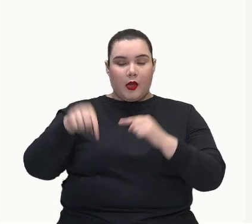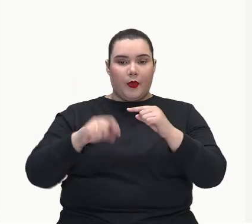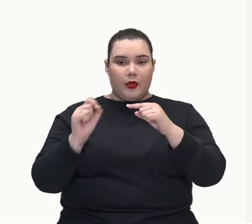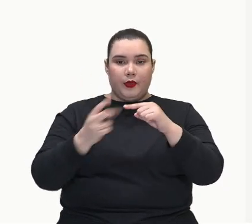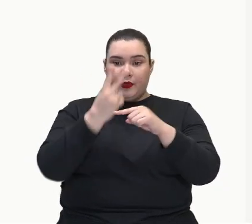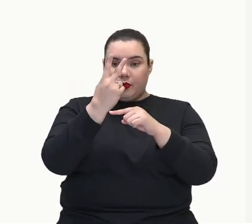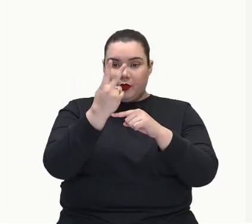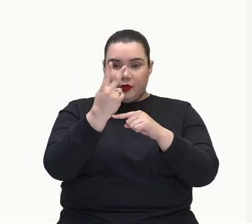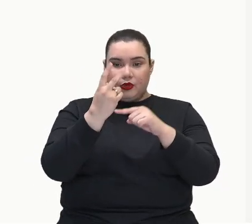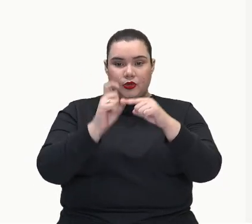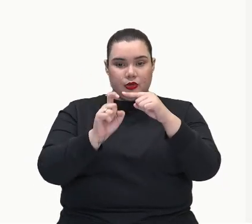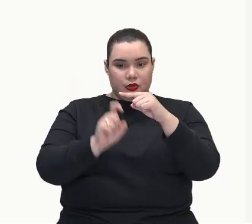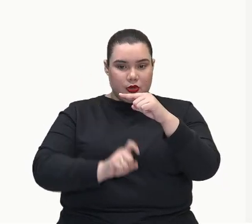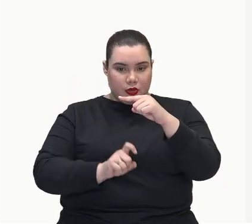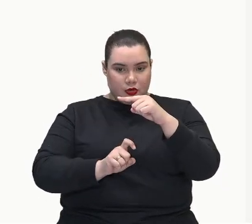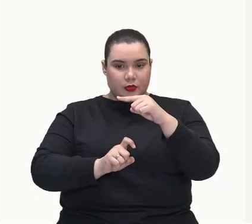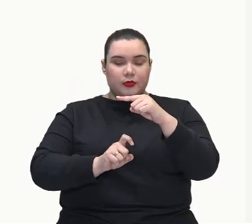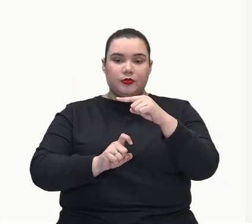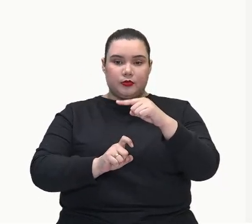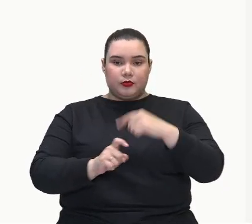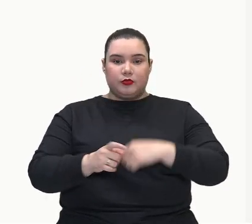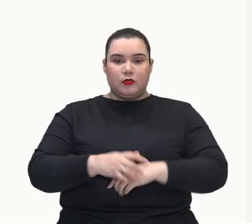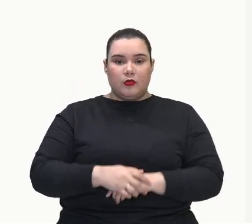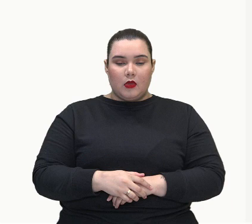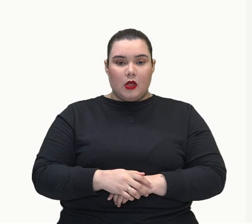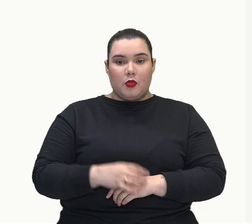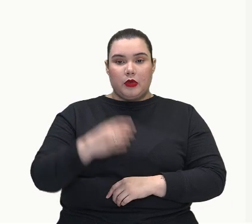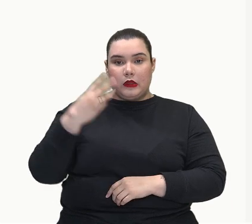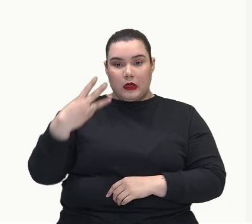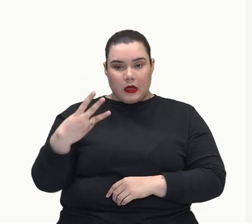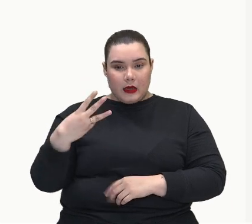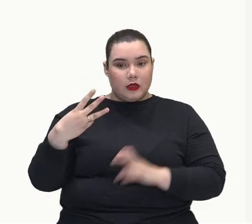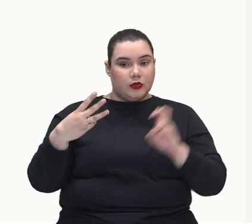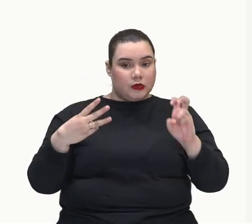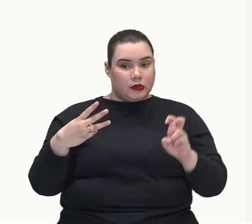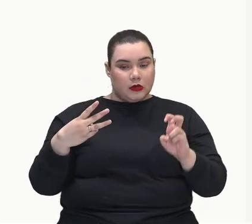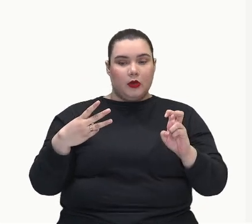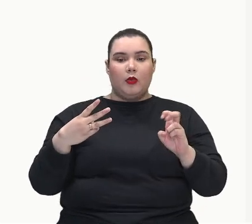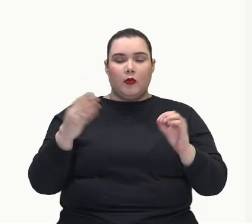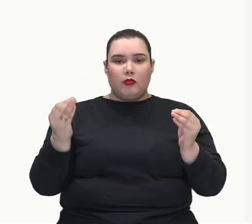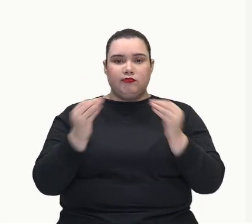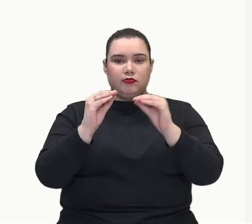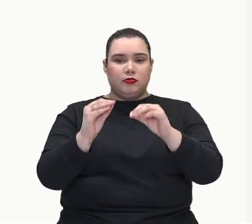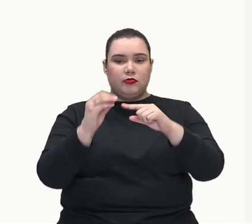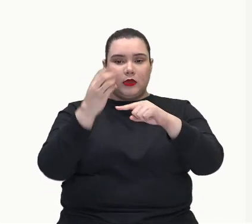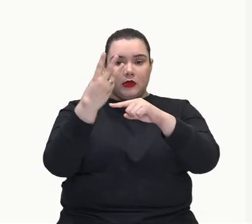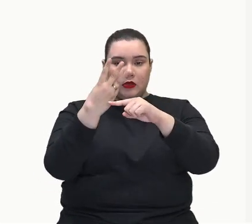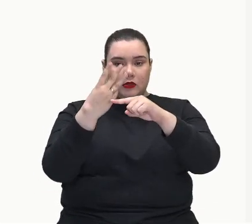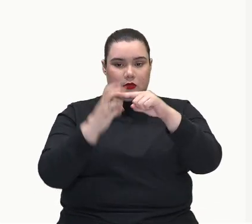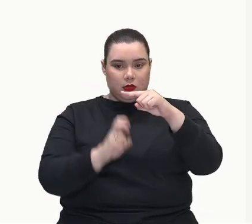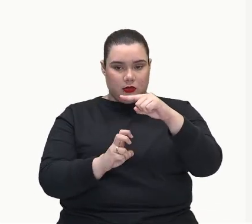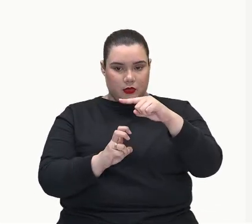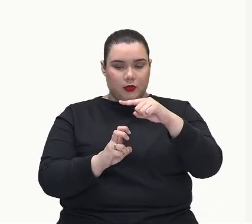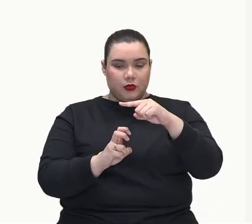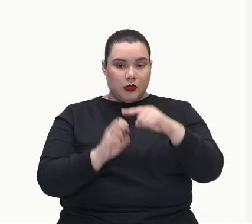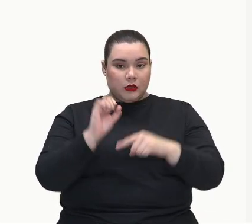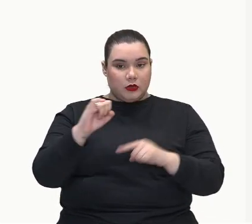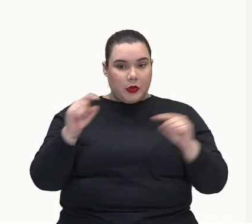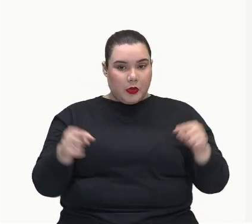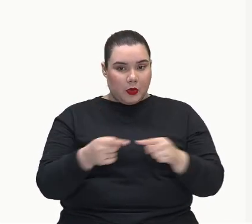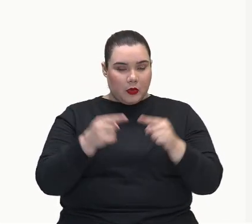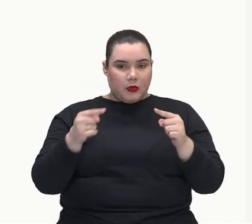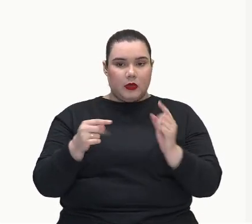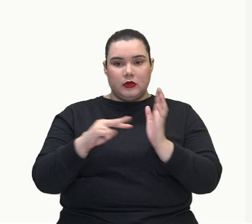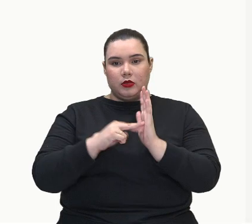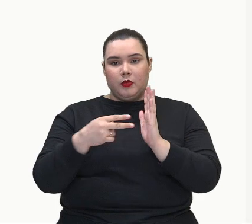2 sobre x. E a razão entre o 3 e o 5 é 3 sobre 5. Se são proporcionais,